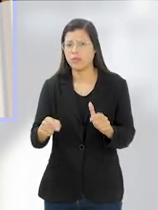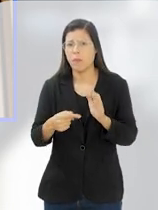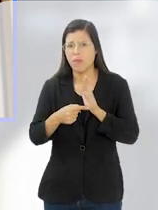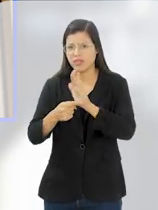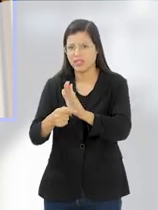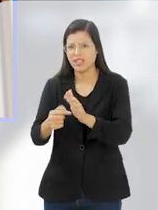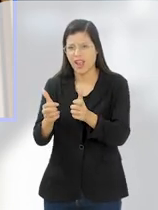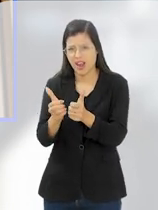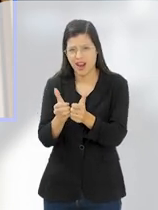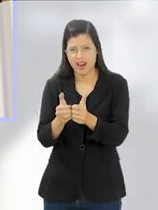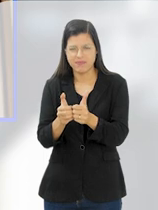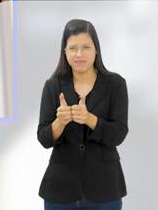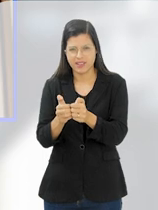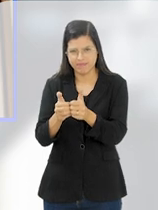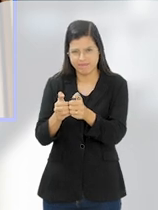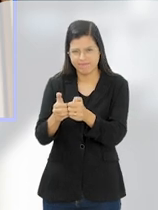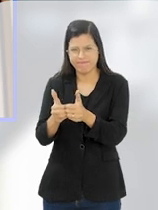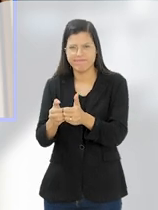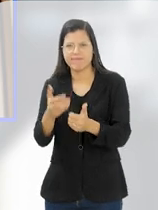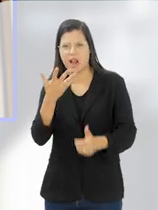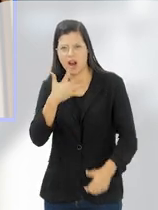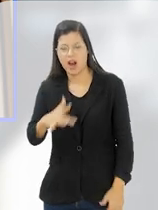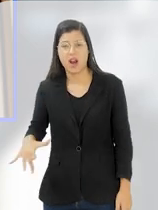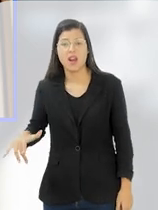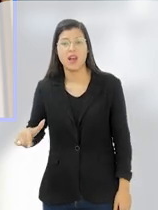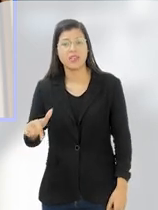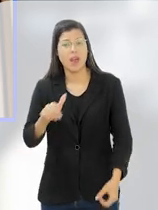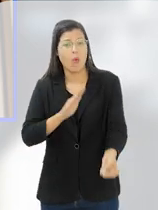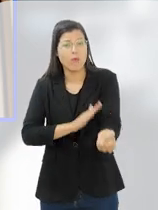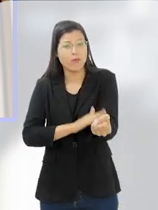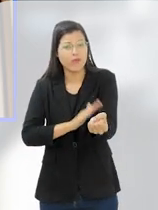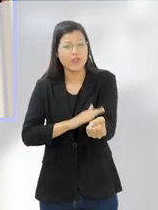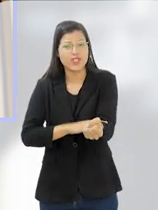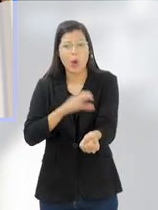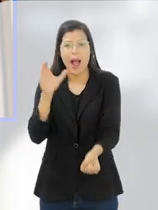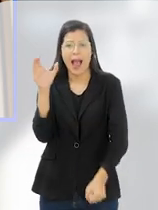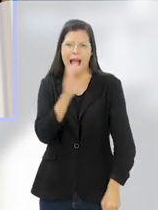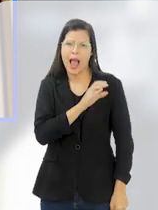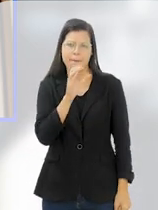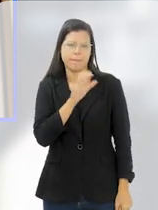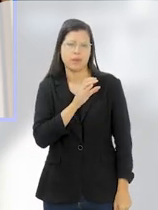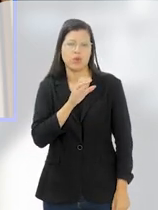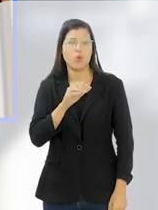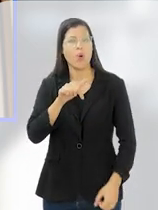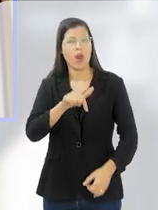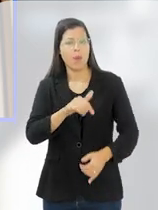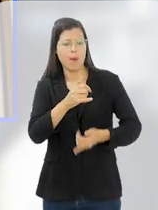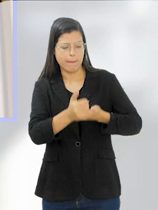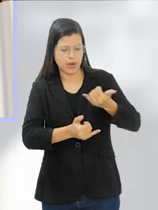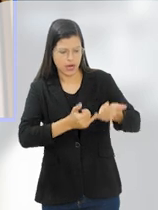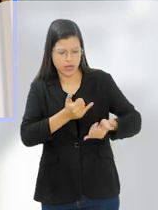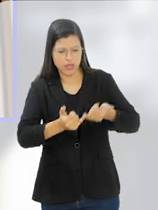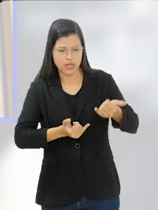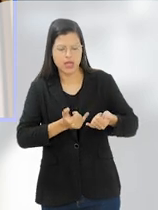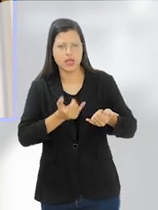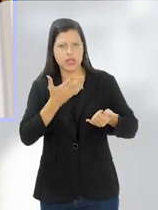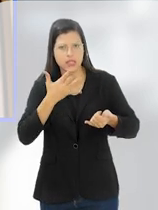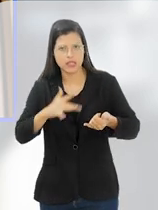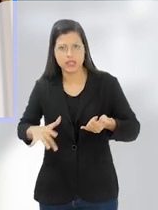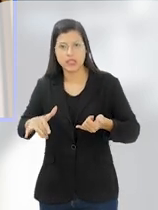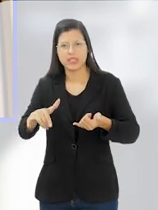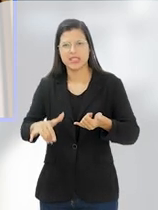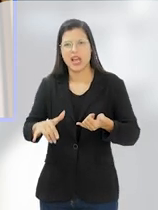de azar é você expô-las ao vício imediato, porque é uma brincadeira para elas. Aquela